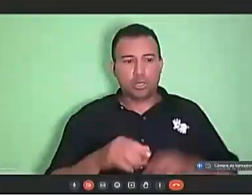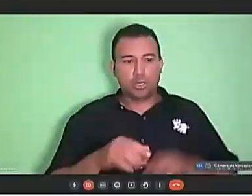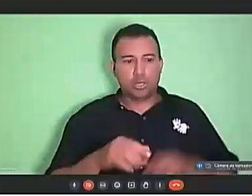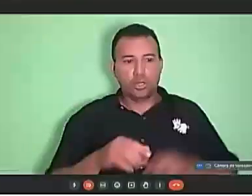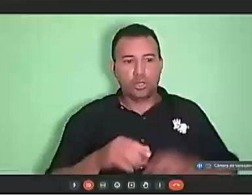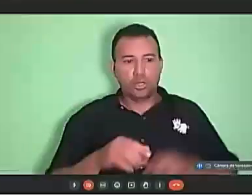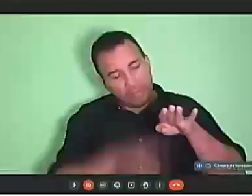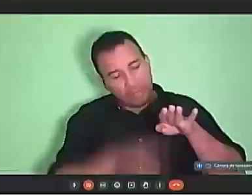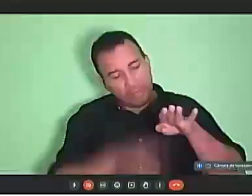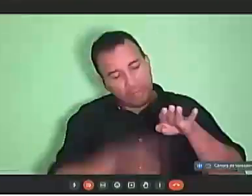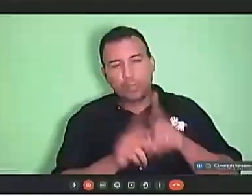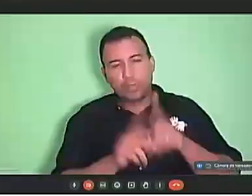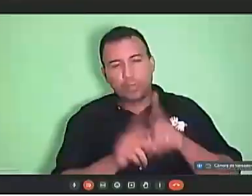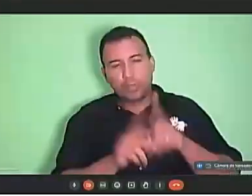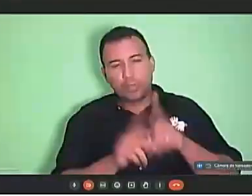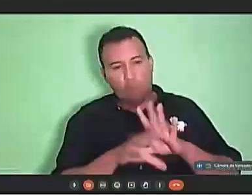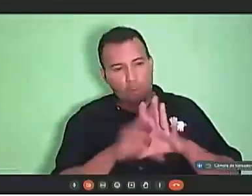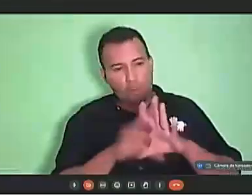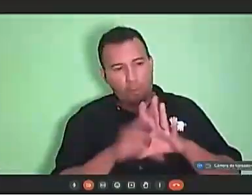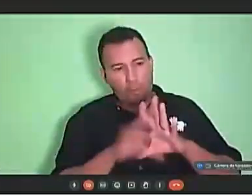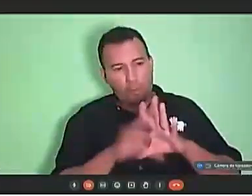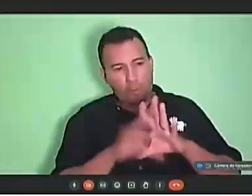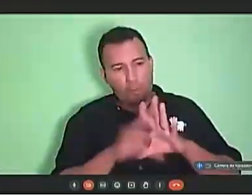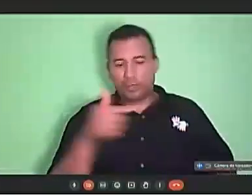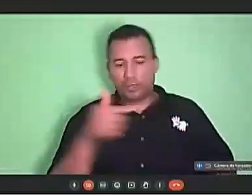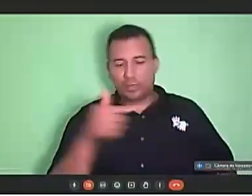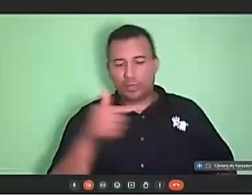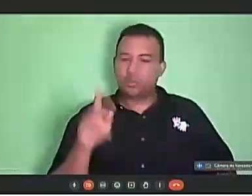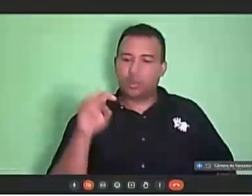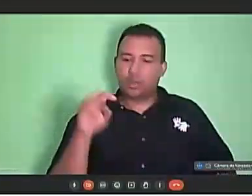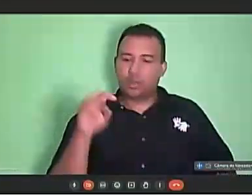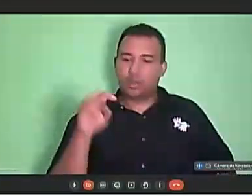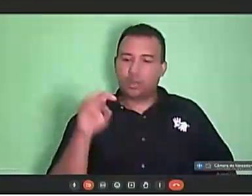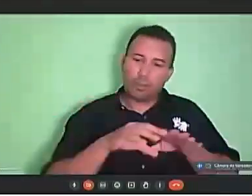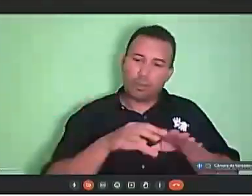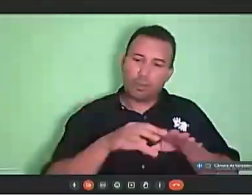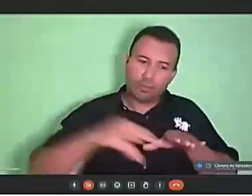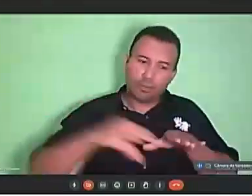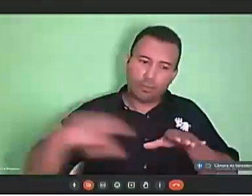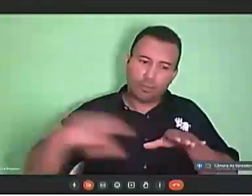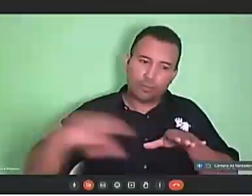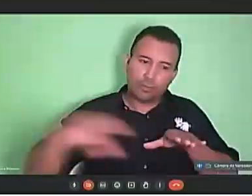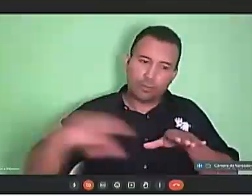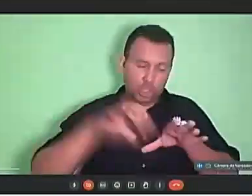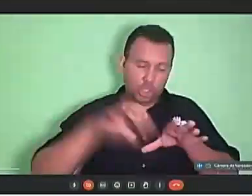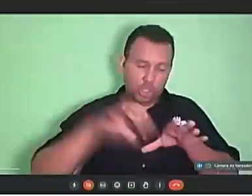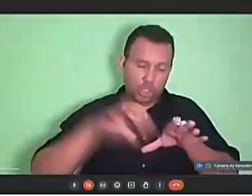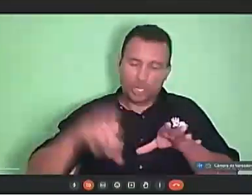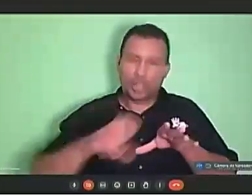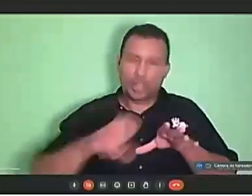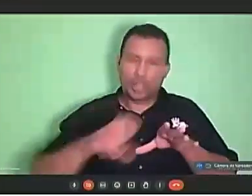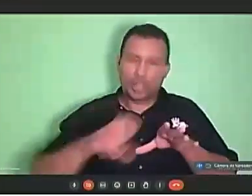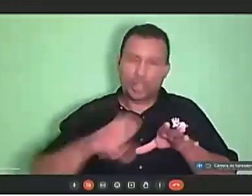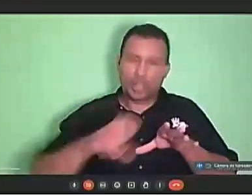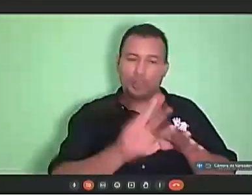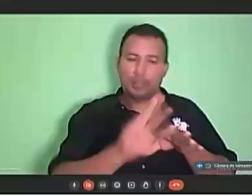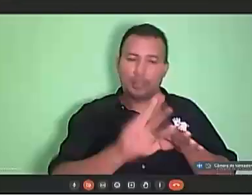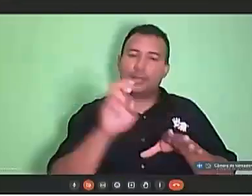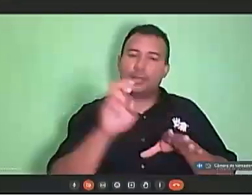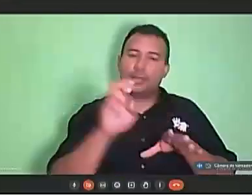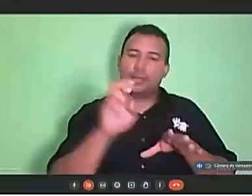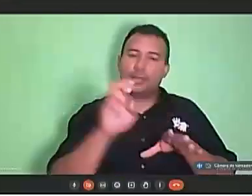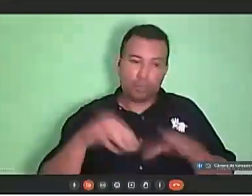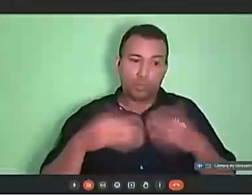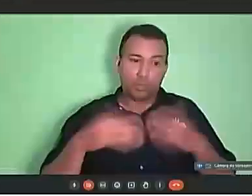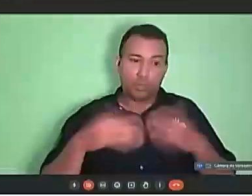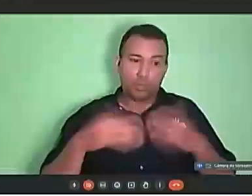deles e pegar todos os 27 quilômetros do rio e baixar forçosamente 3 e 5 metros. E daí os resultados, eles estão nessas